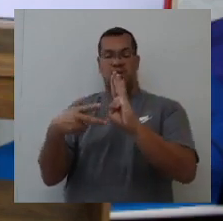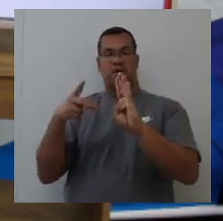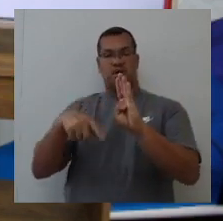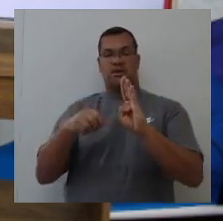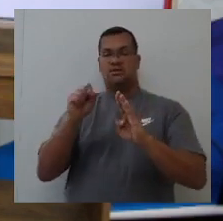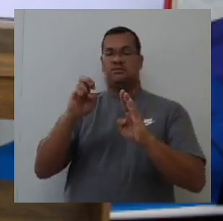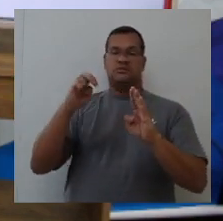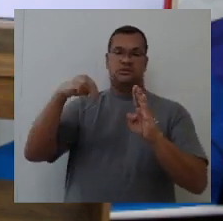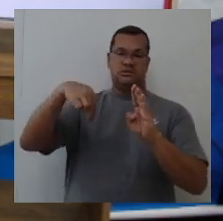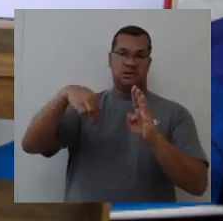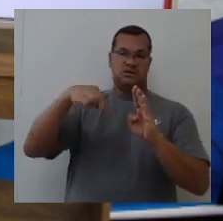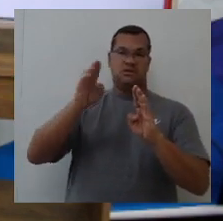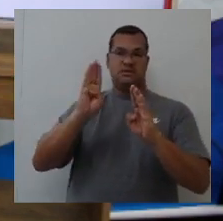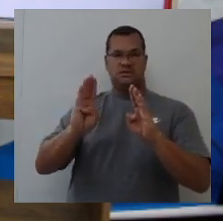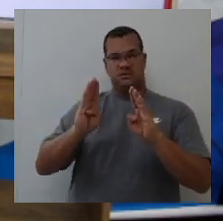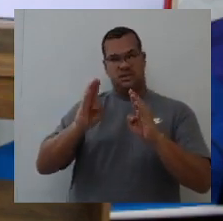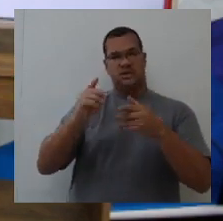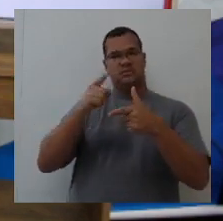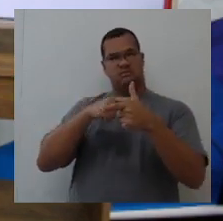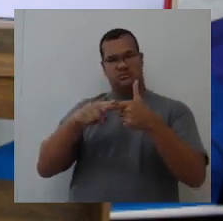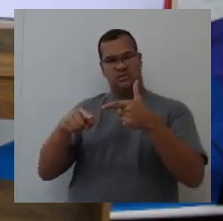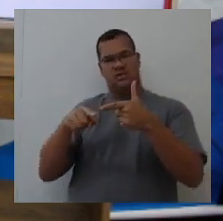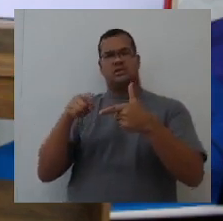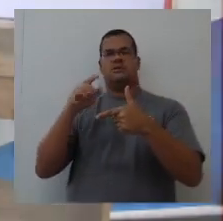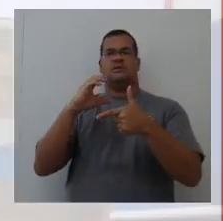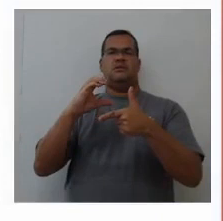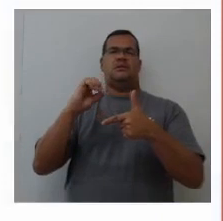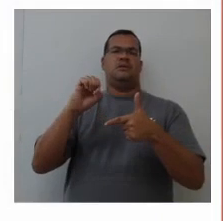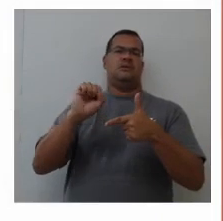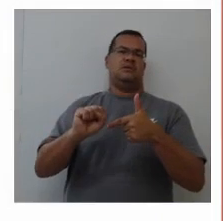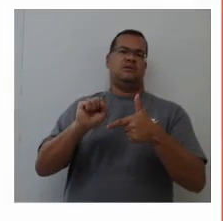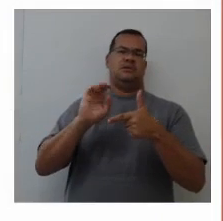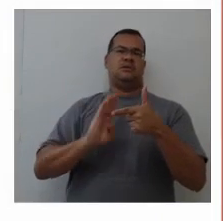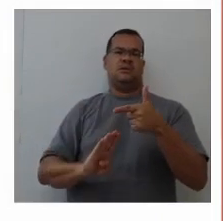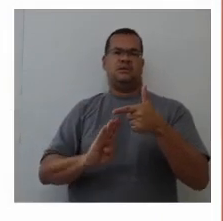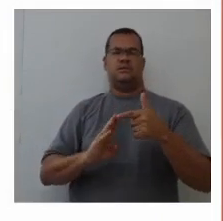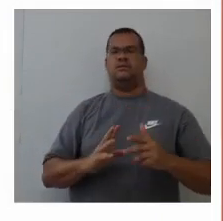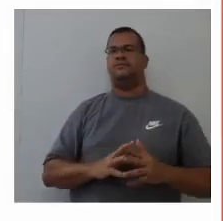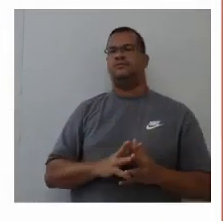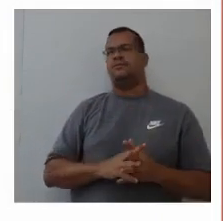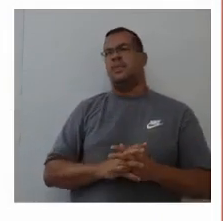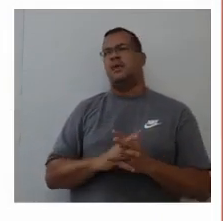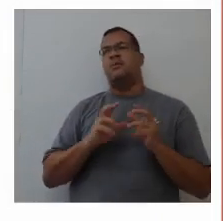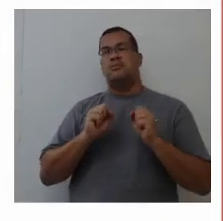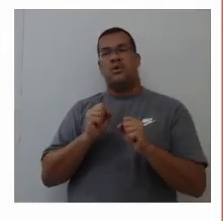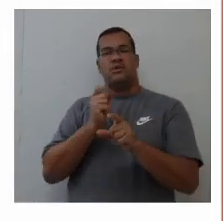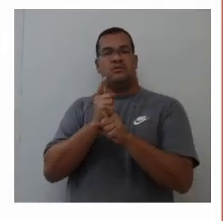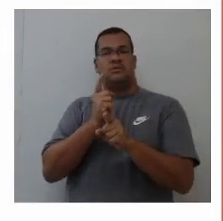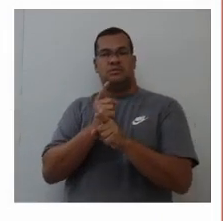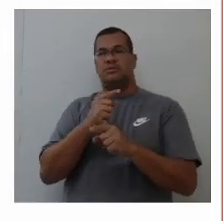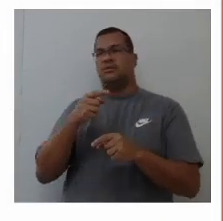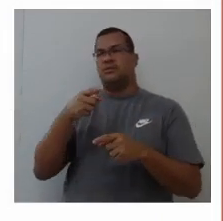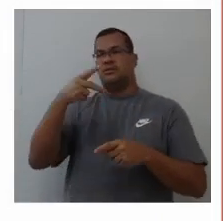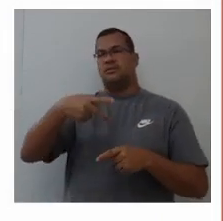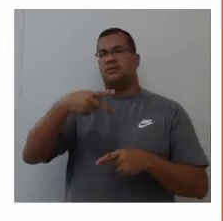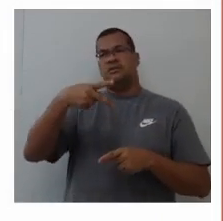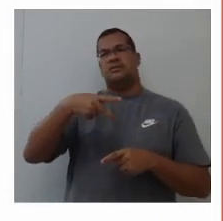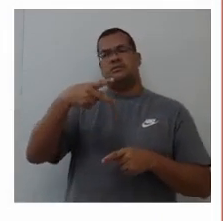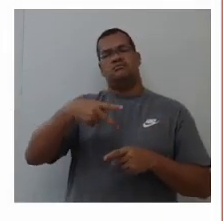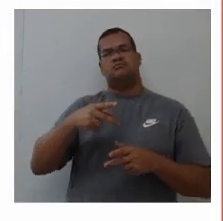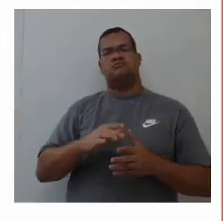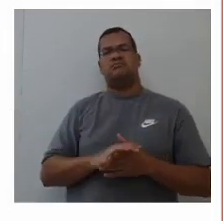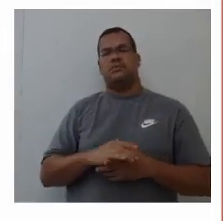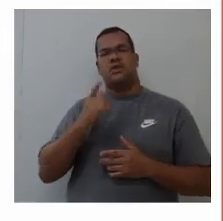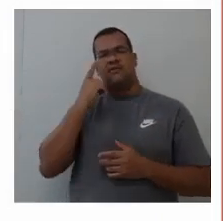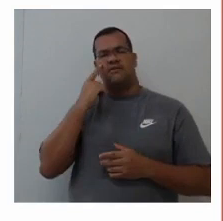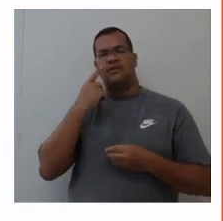B pelo cosseno de B. Então, dessa forma, eu posso encontrar duas razões seno e cosseno.